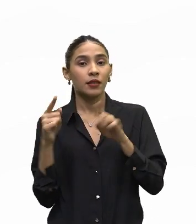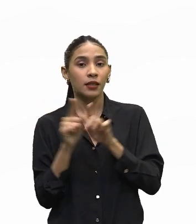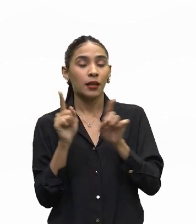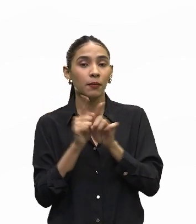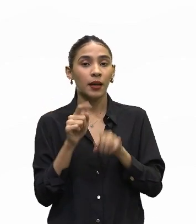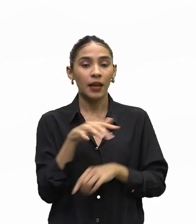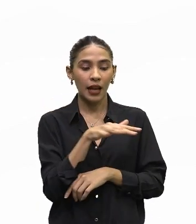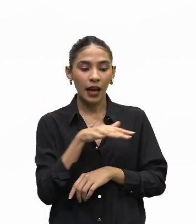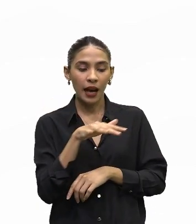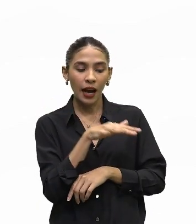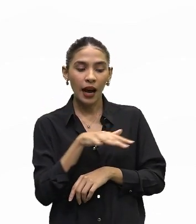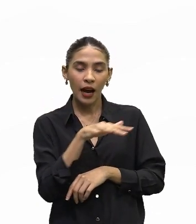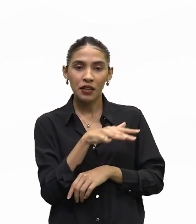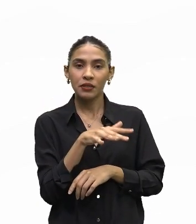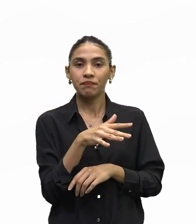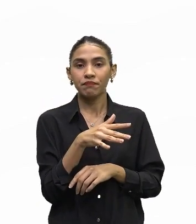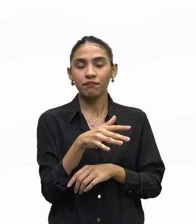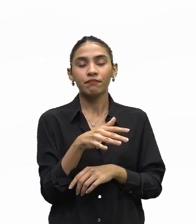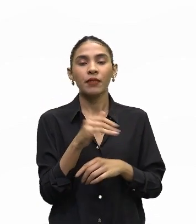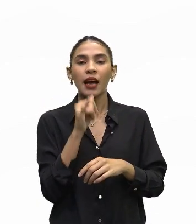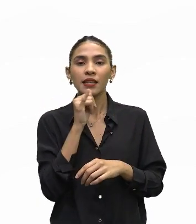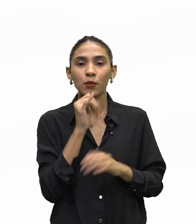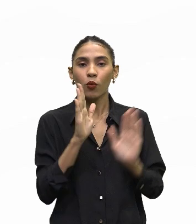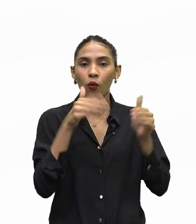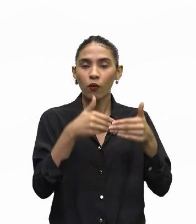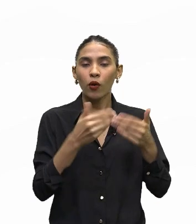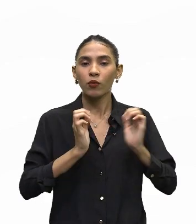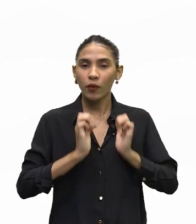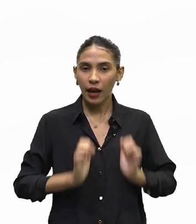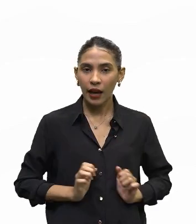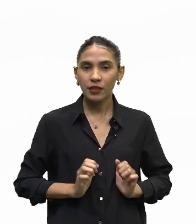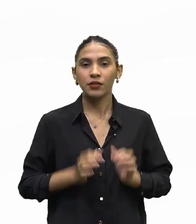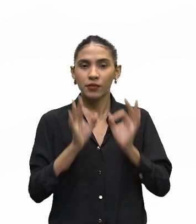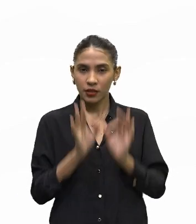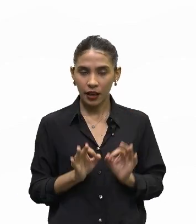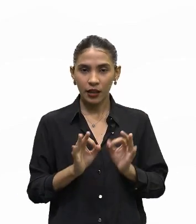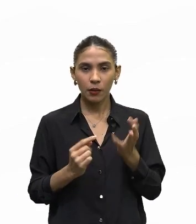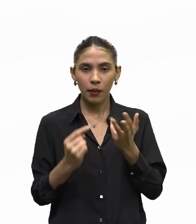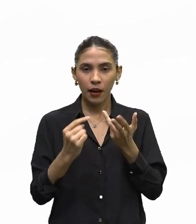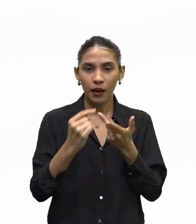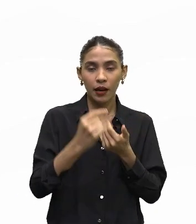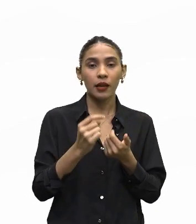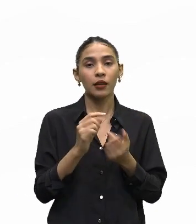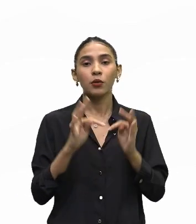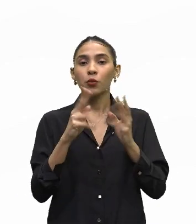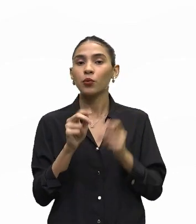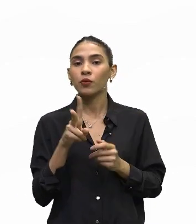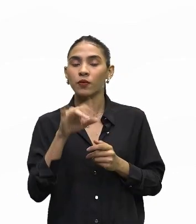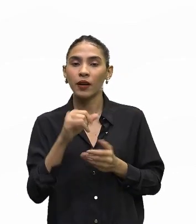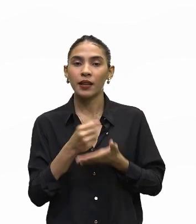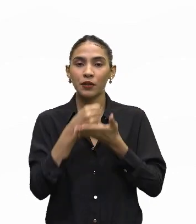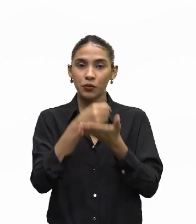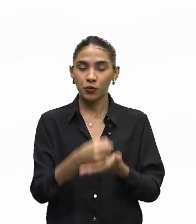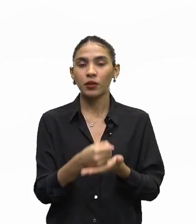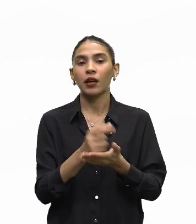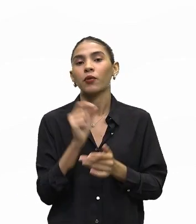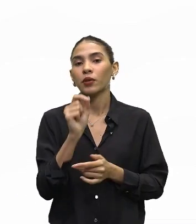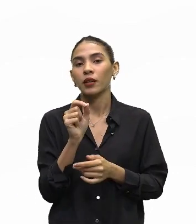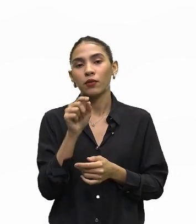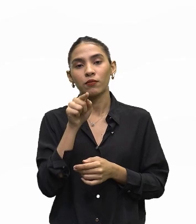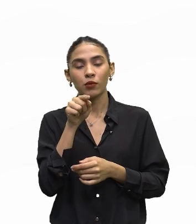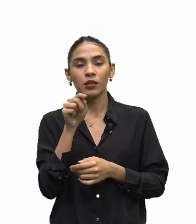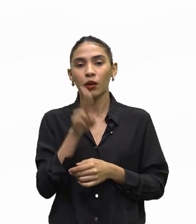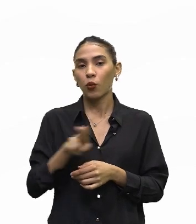forma ambientalmente correta, de forma ética também. Tudo isso vai contribuir para que a gente tenha um